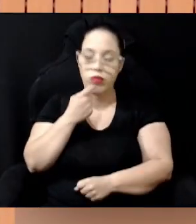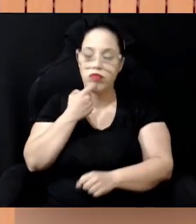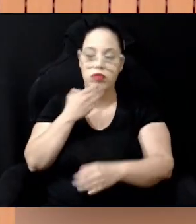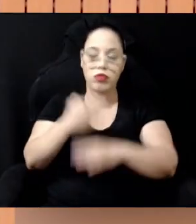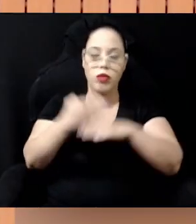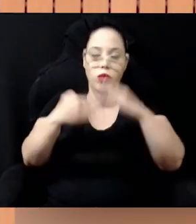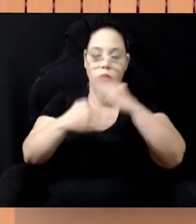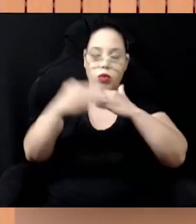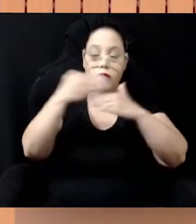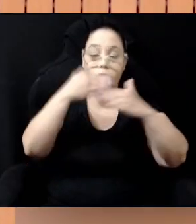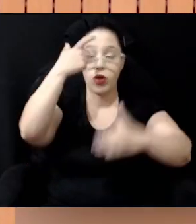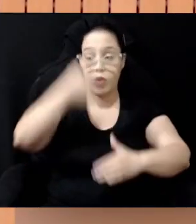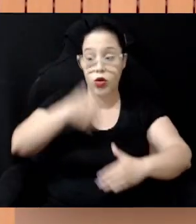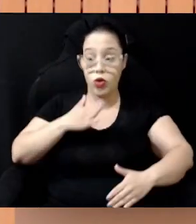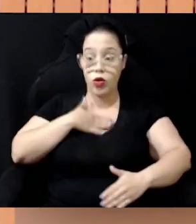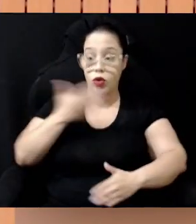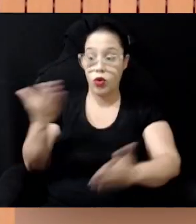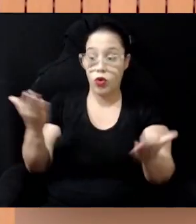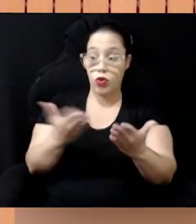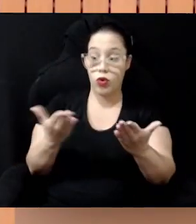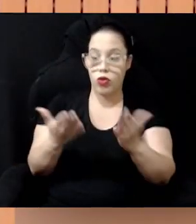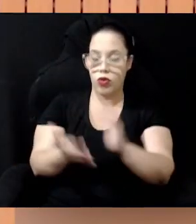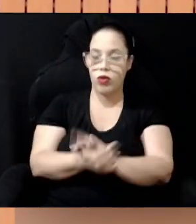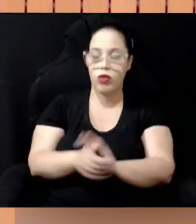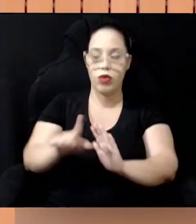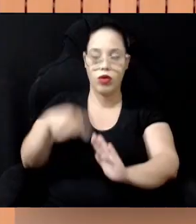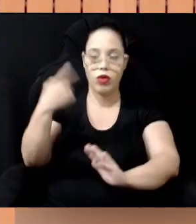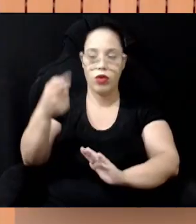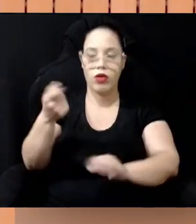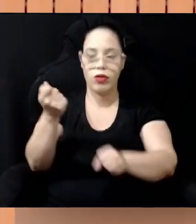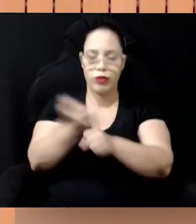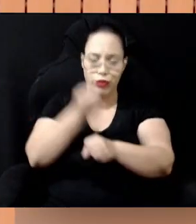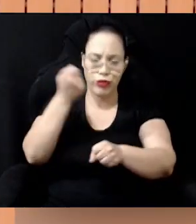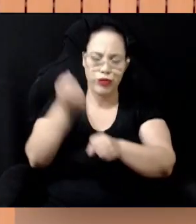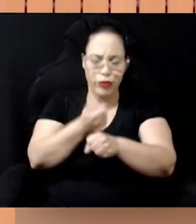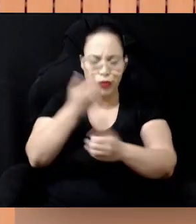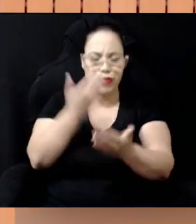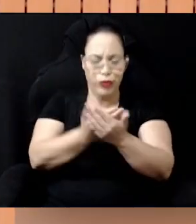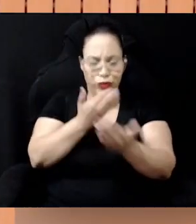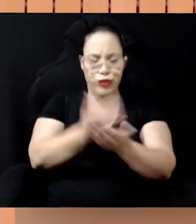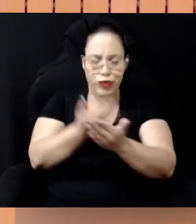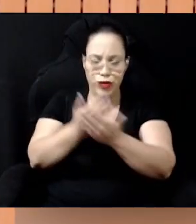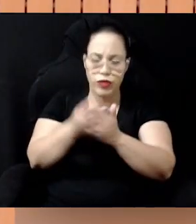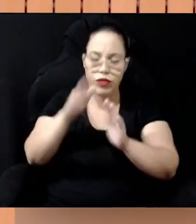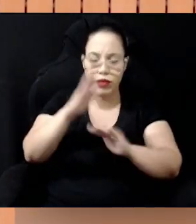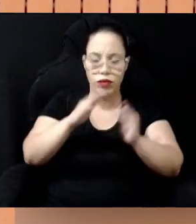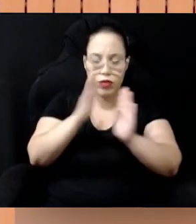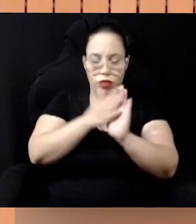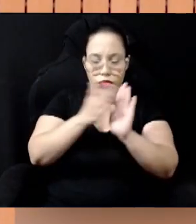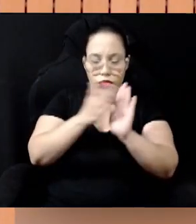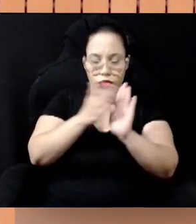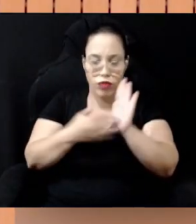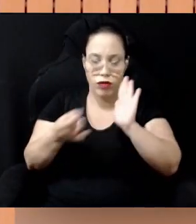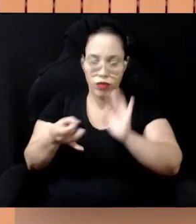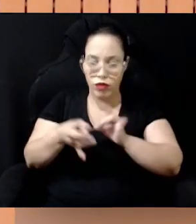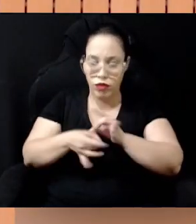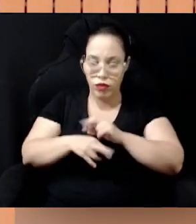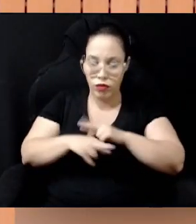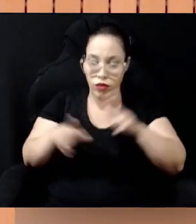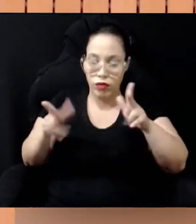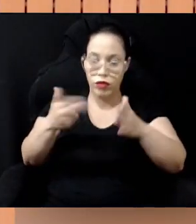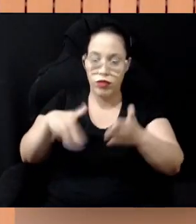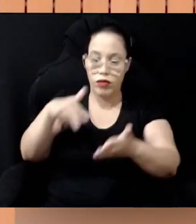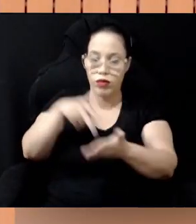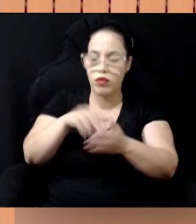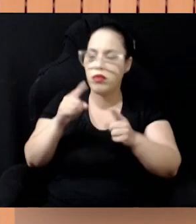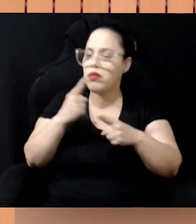moldaram quem eu sou hoje depois de tantos anos de estudo apesar de propostas diferentes resolvi ficar